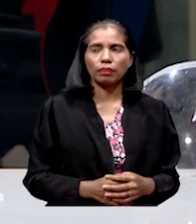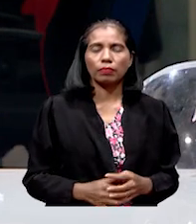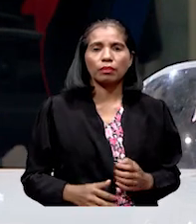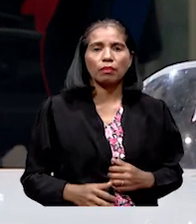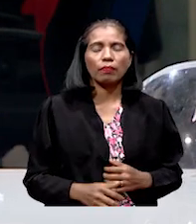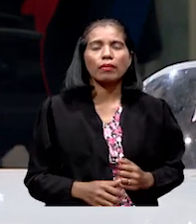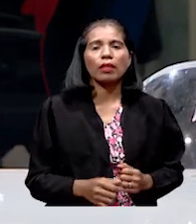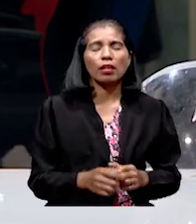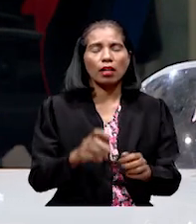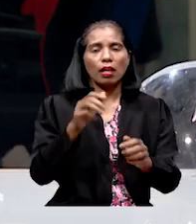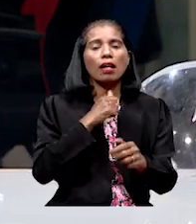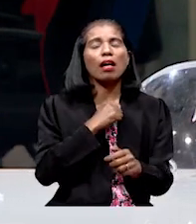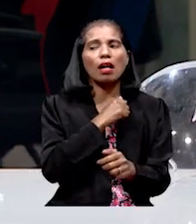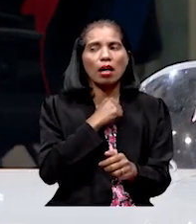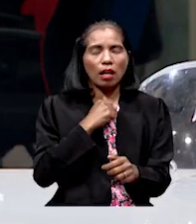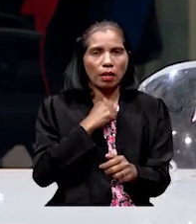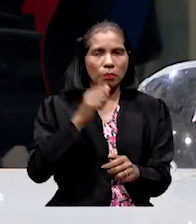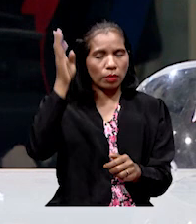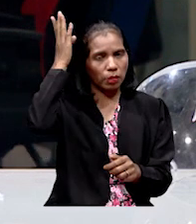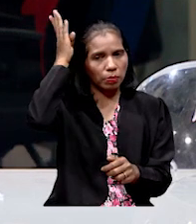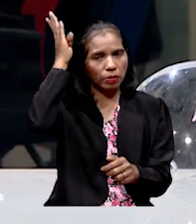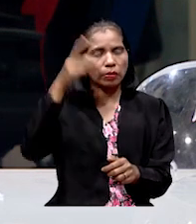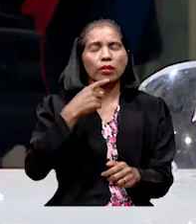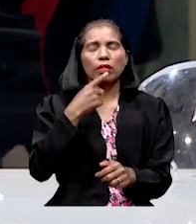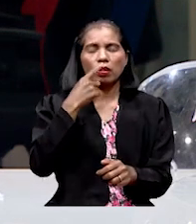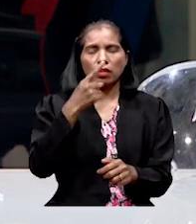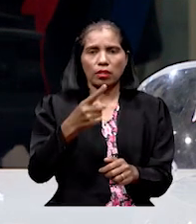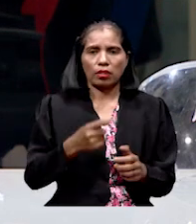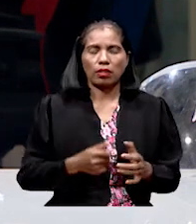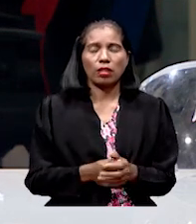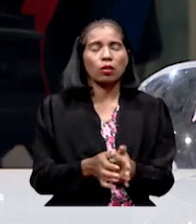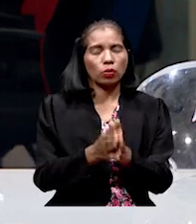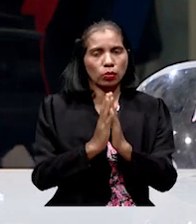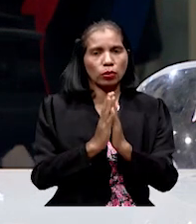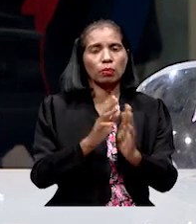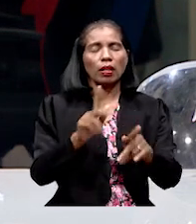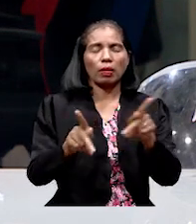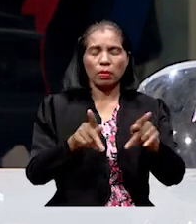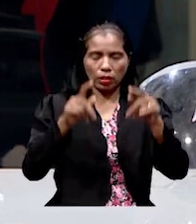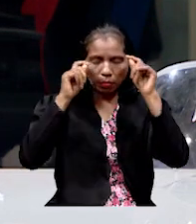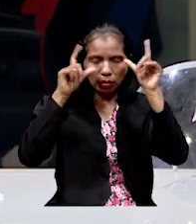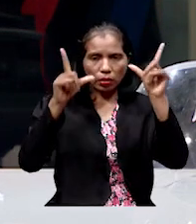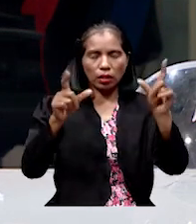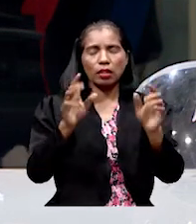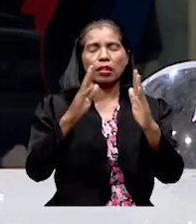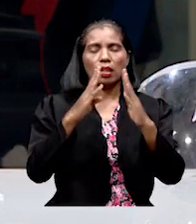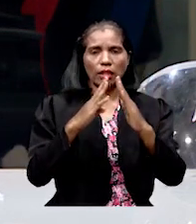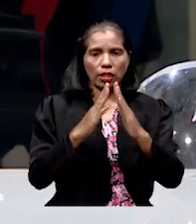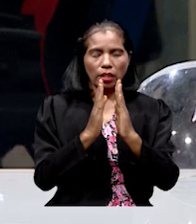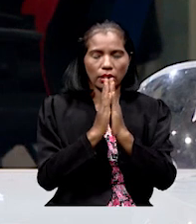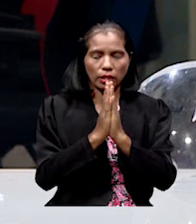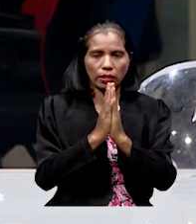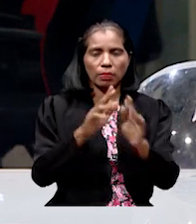Arcebispo Arquidiocese de Lidom Virgílio do Carmo da Silva SDB, Russo Sarani Timor-Leste, hala oração ba povo